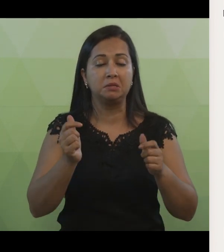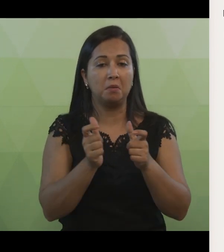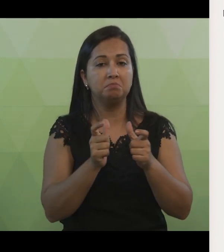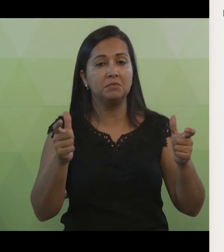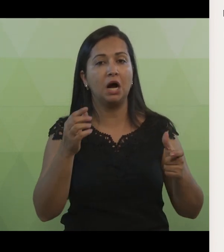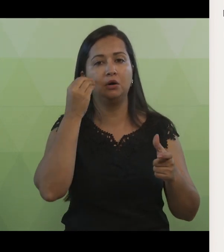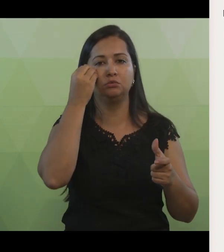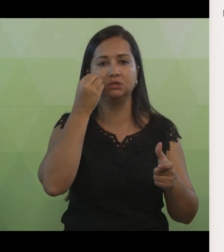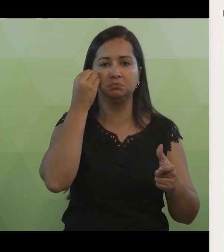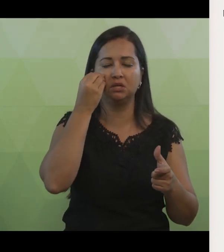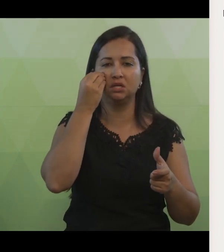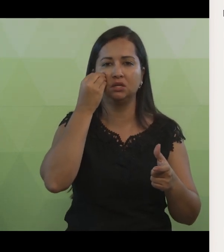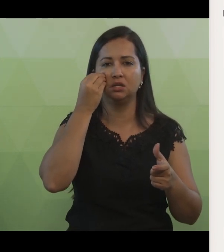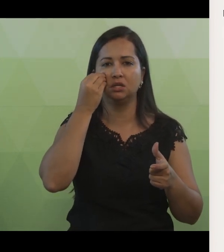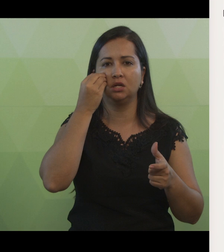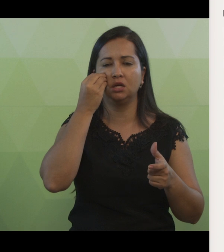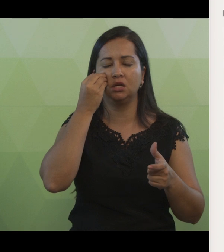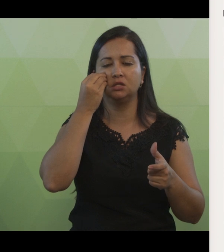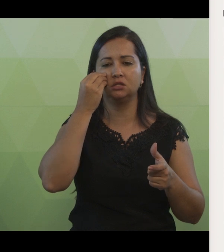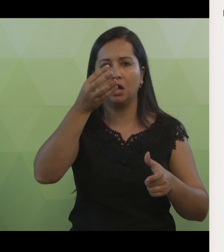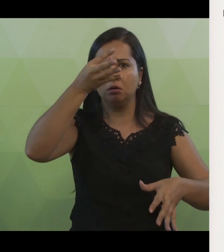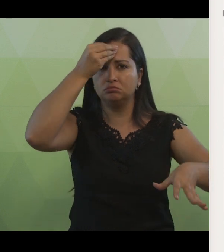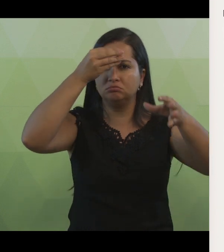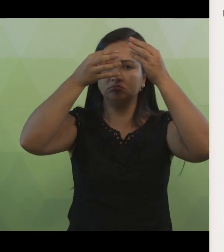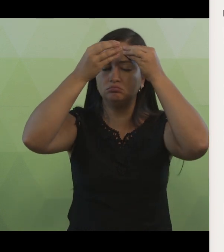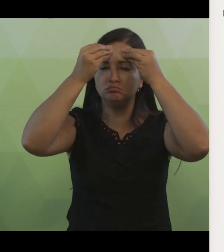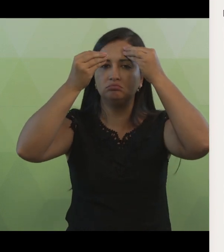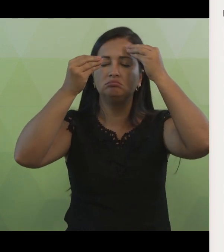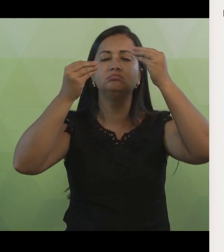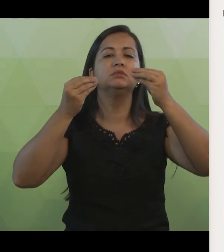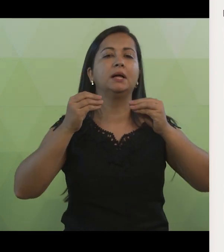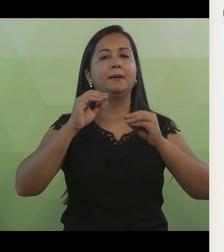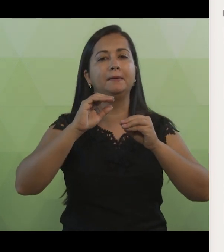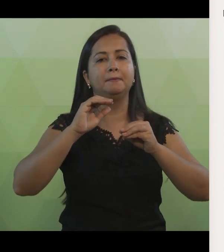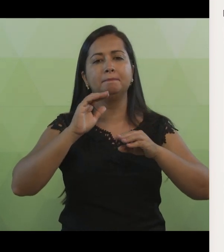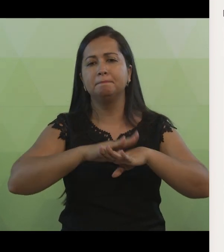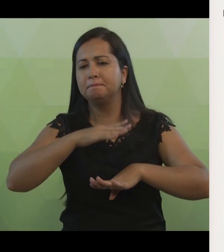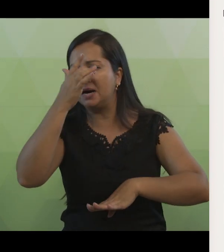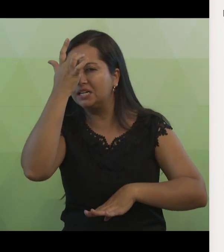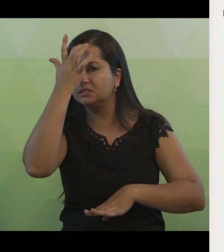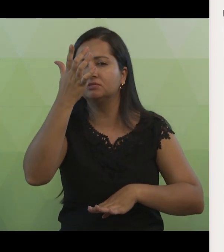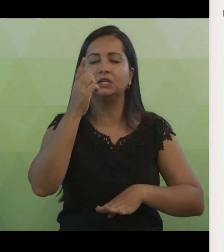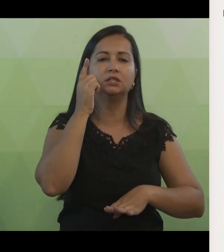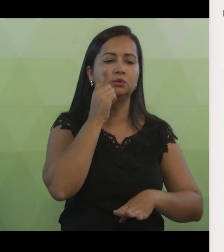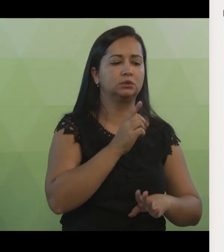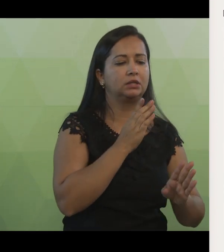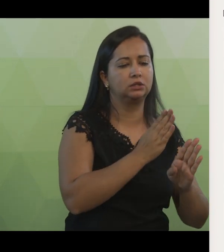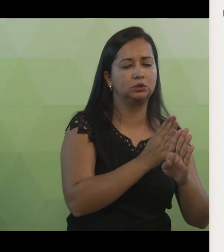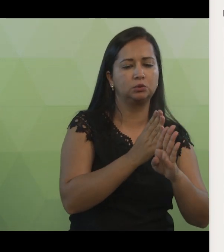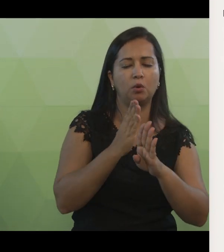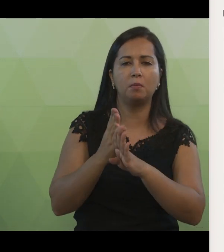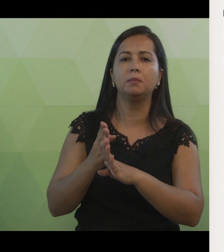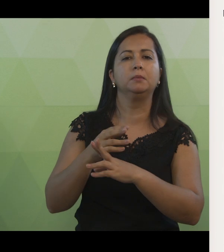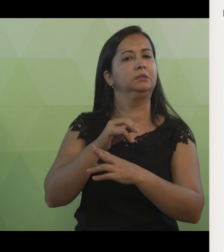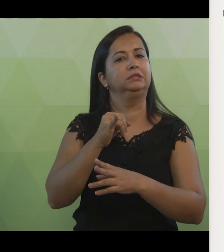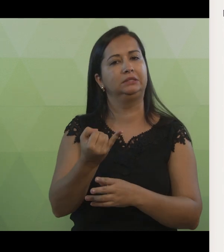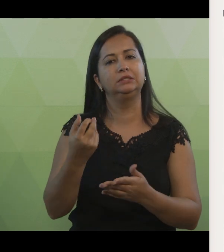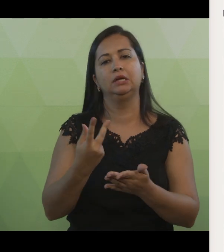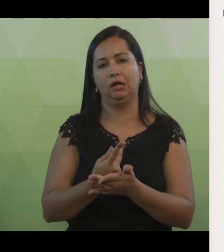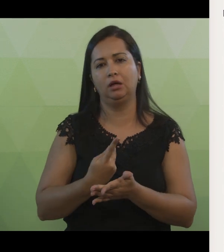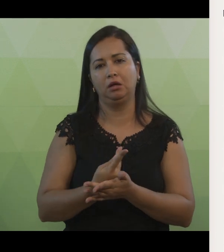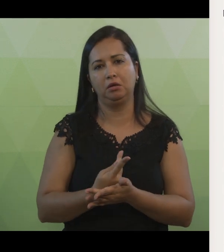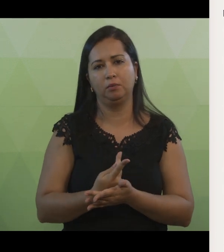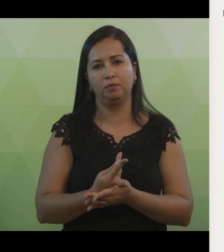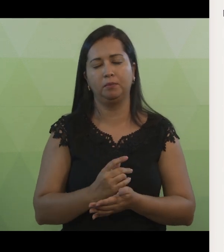experiência e conhecimento técnico no ramo da atividade da empresa a ser auditado, mais fácil será identificar os casos e reconhecer erros caso